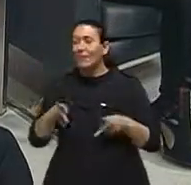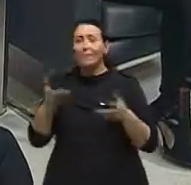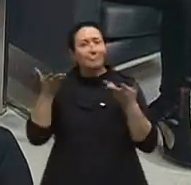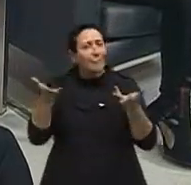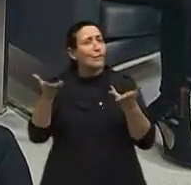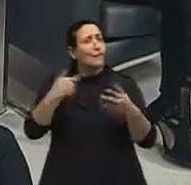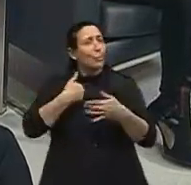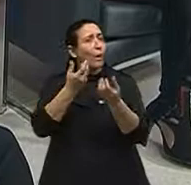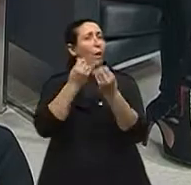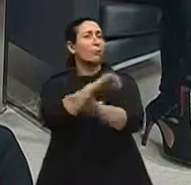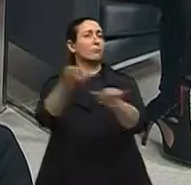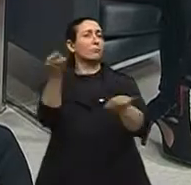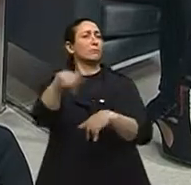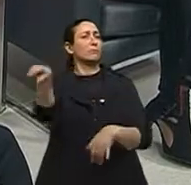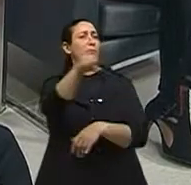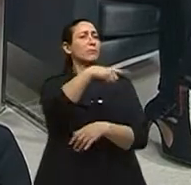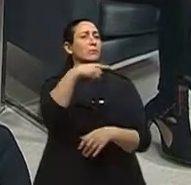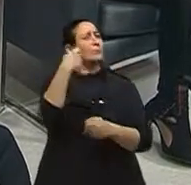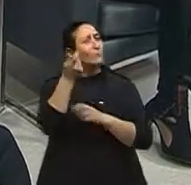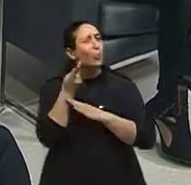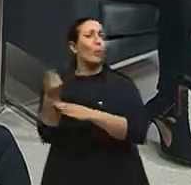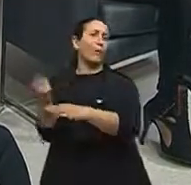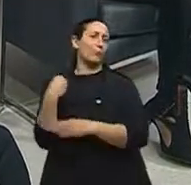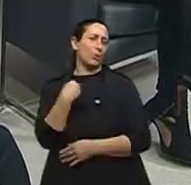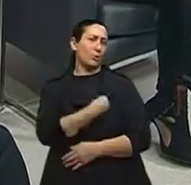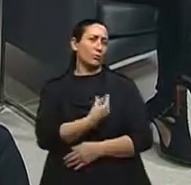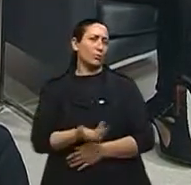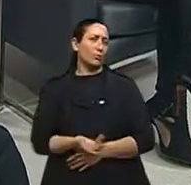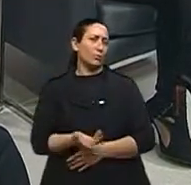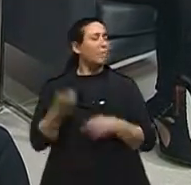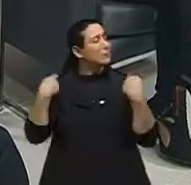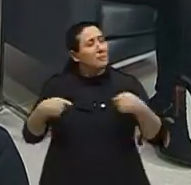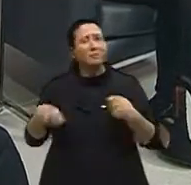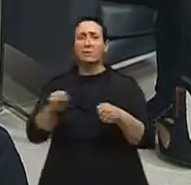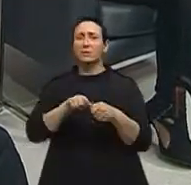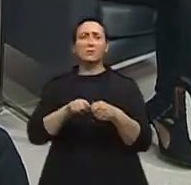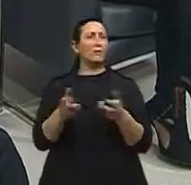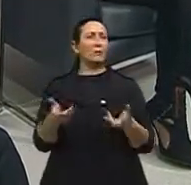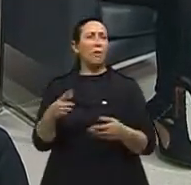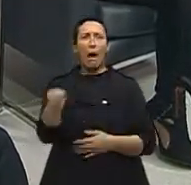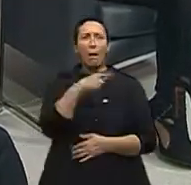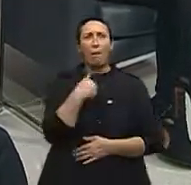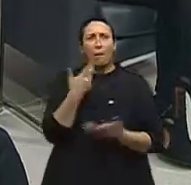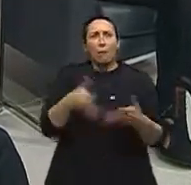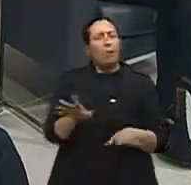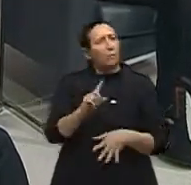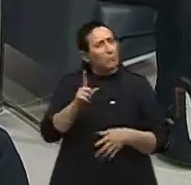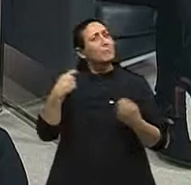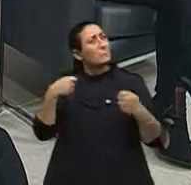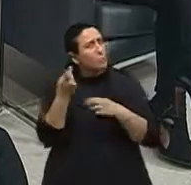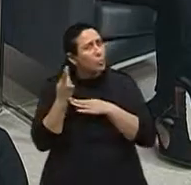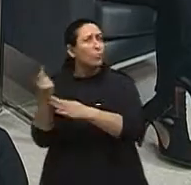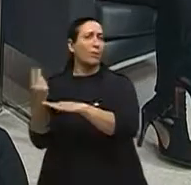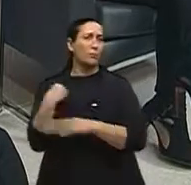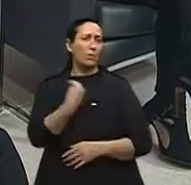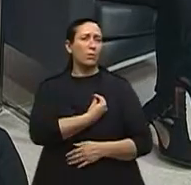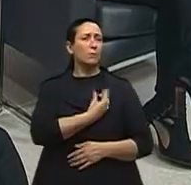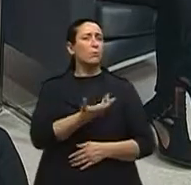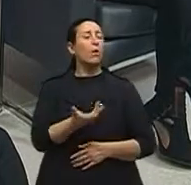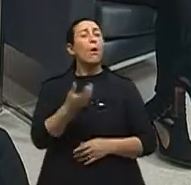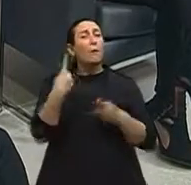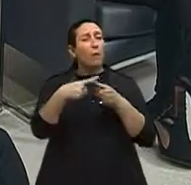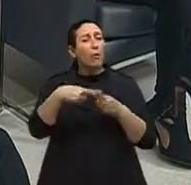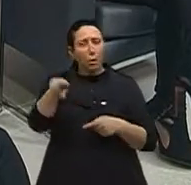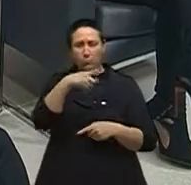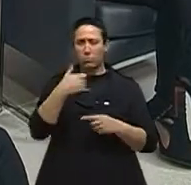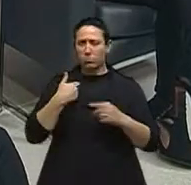chamar atenção de vocês depente tem que procurar tem que procurar e tem que fazer os exames e tem que buscar o médico a partir dos